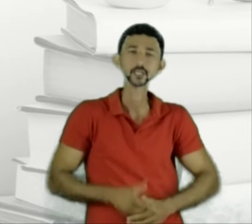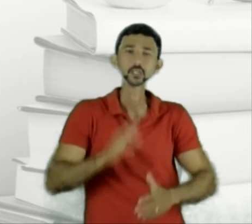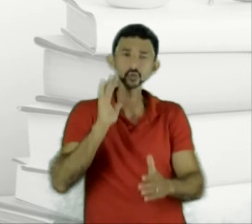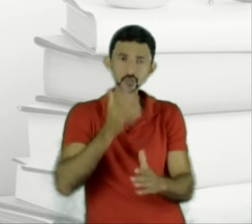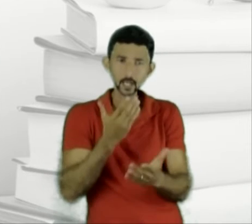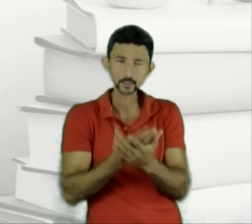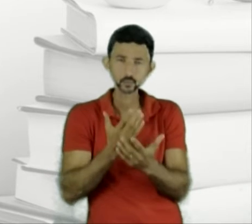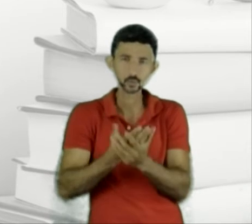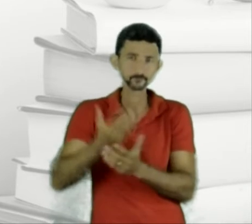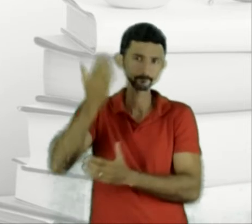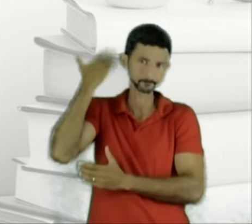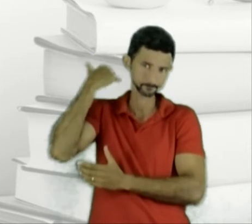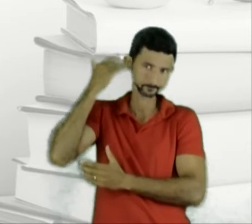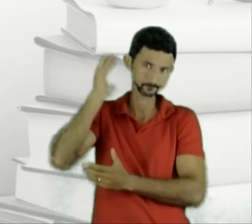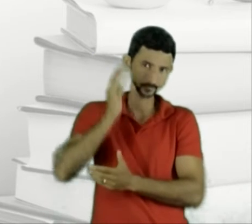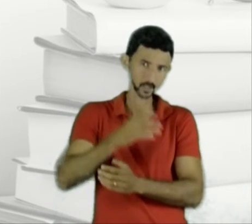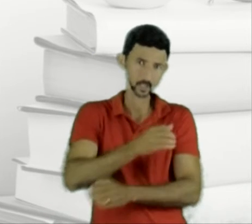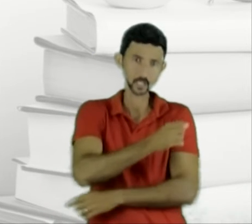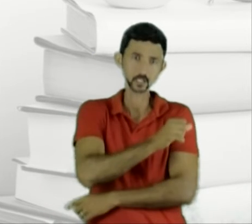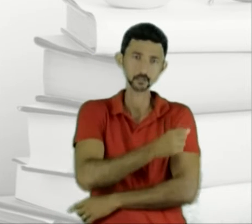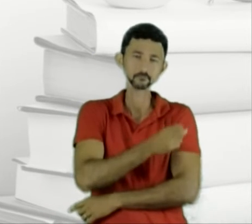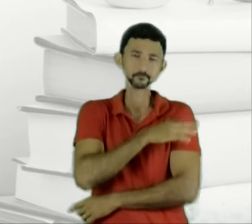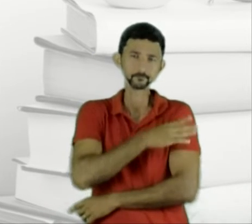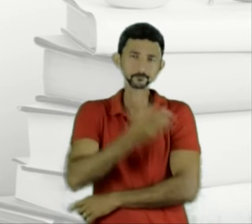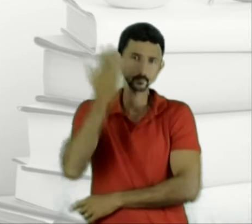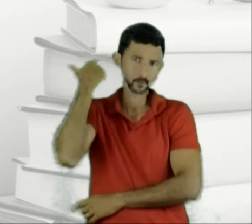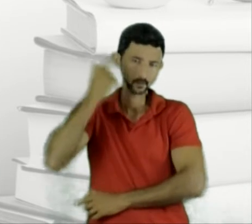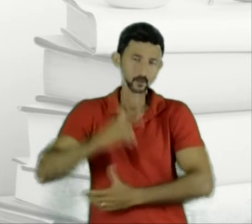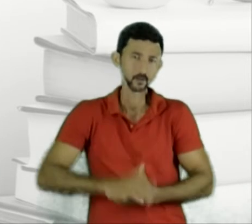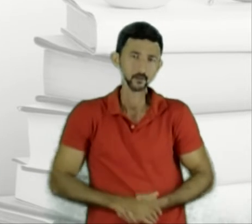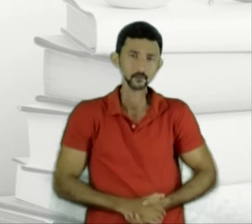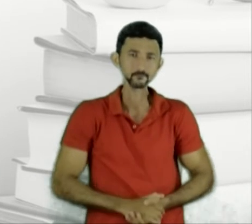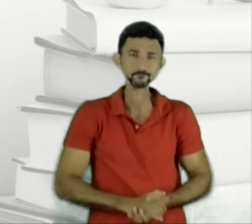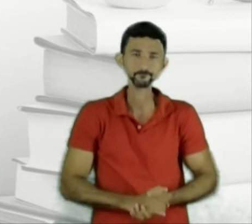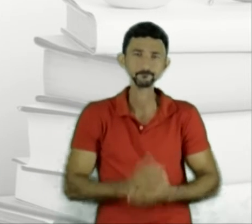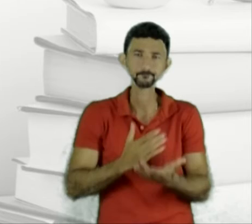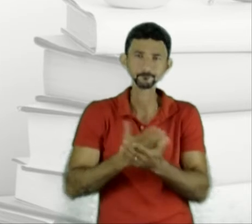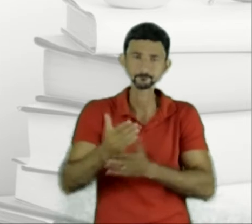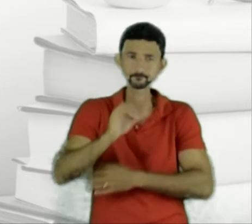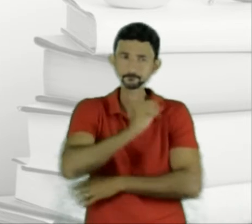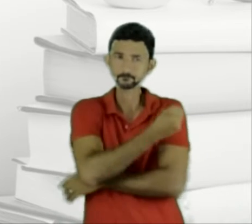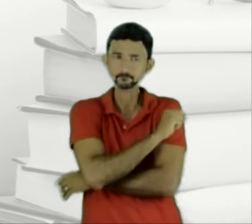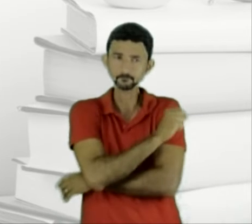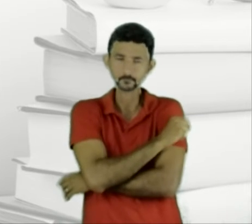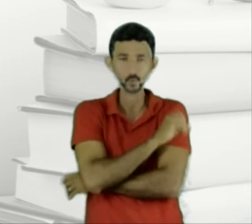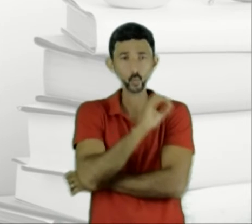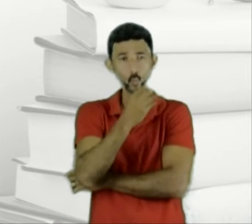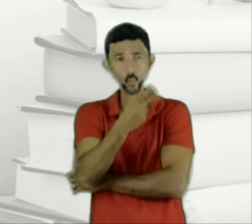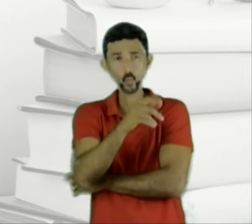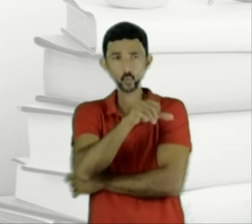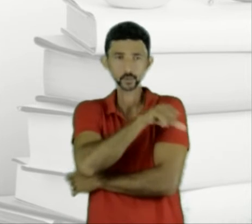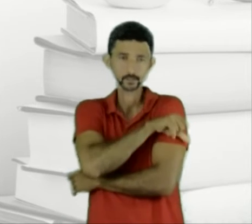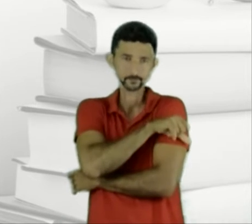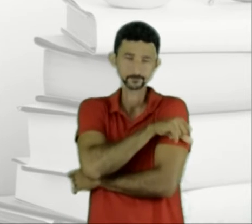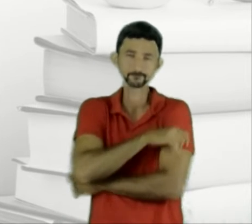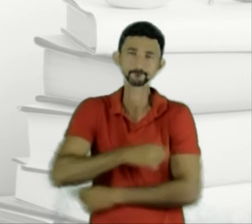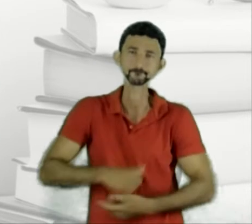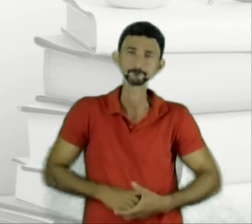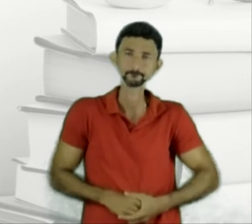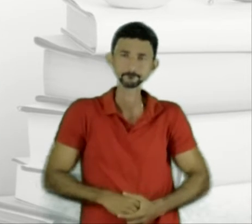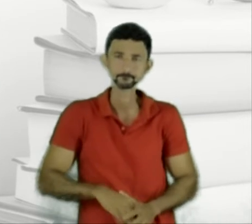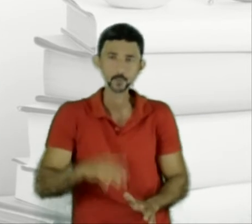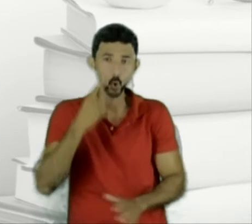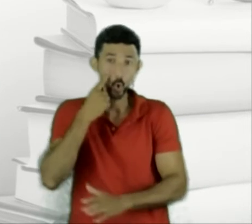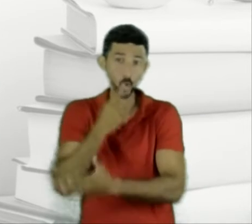já estudou em uma série anterior, ou então no início do 8º ano ou do 9º ano. Veja